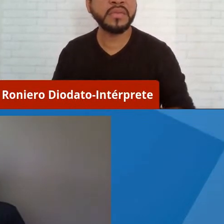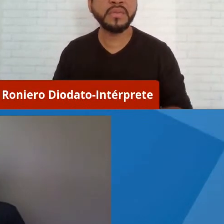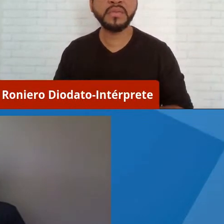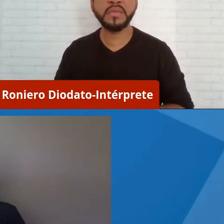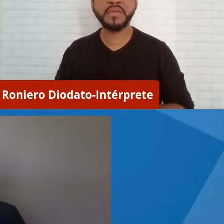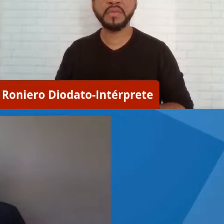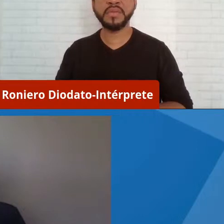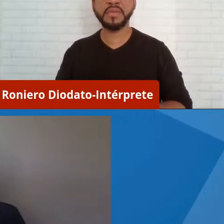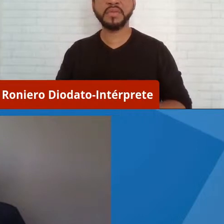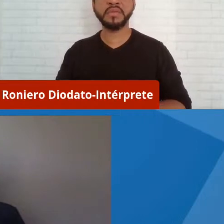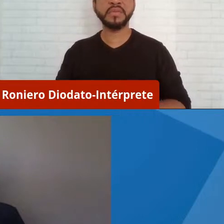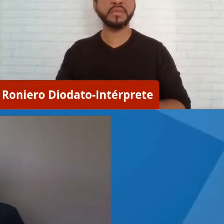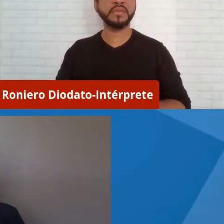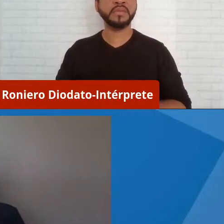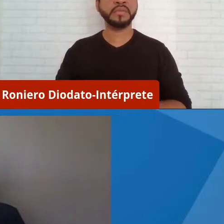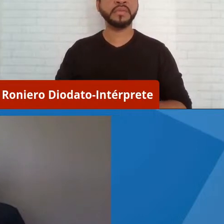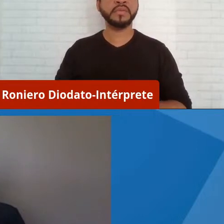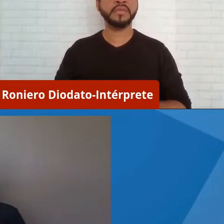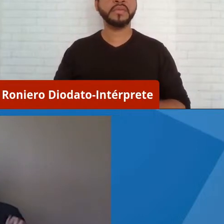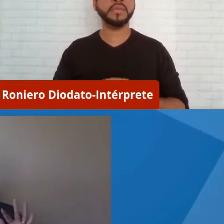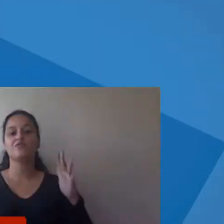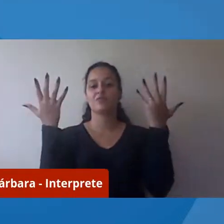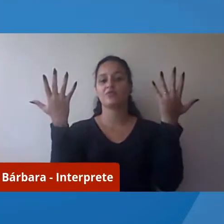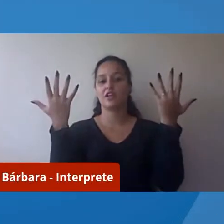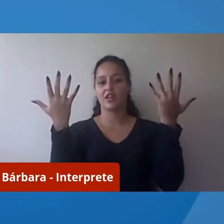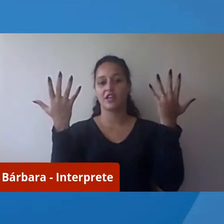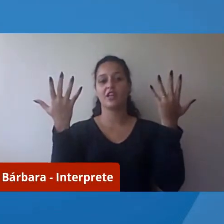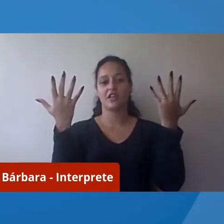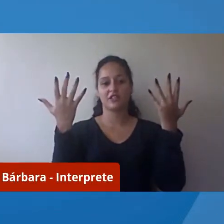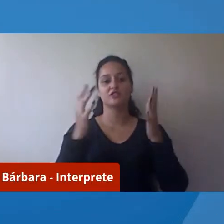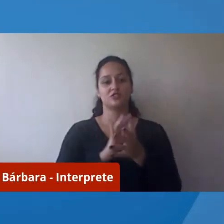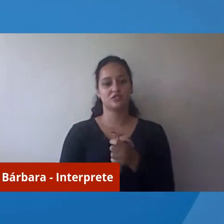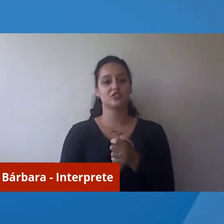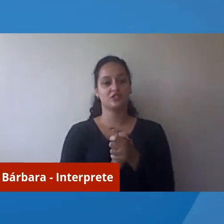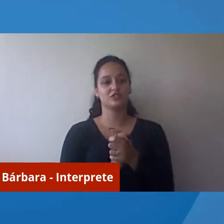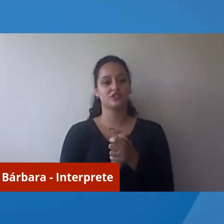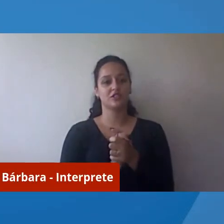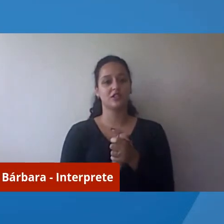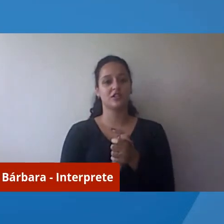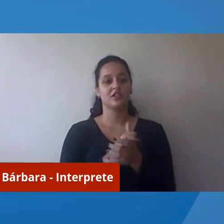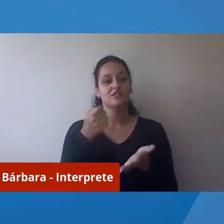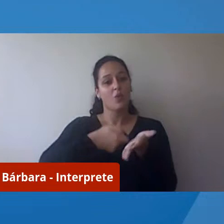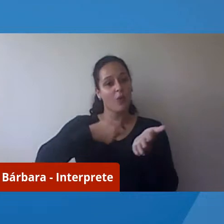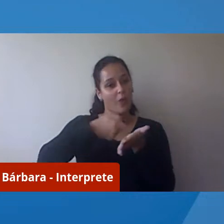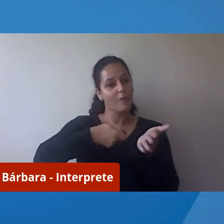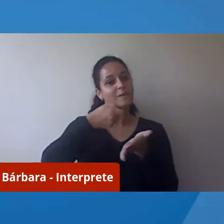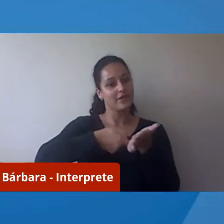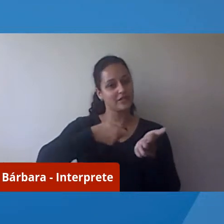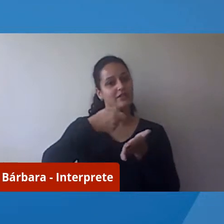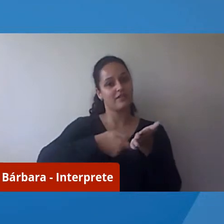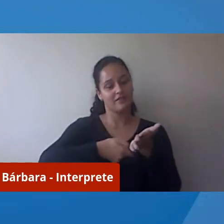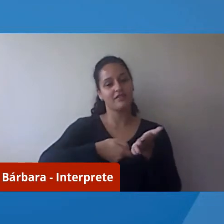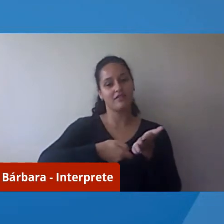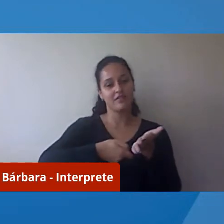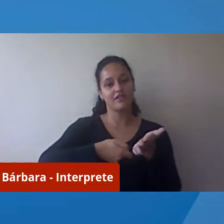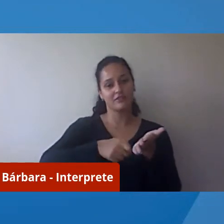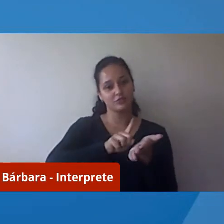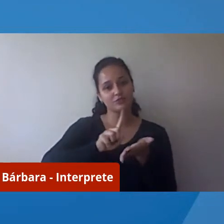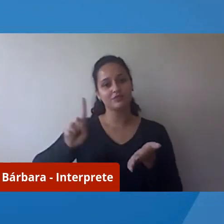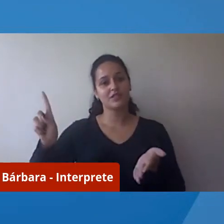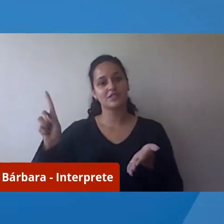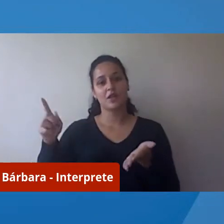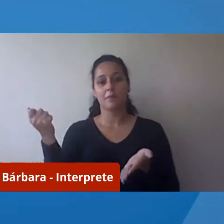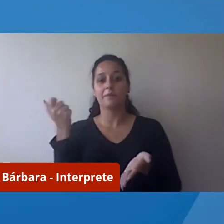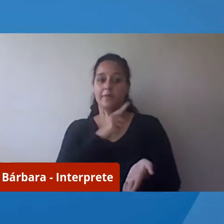em aglomerações, festas e tudo, e também aqueles que são obrigados a sair para poder